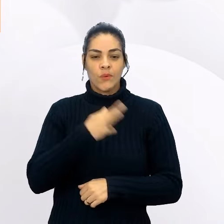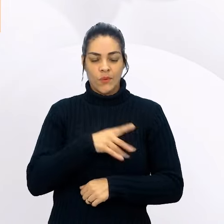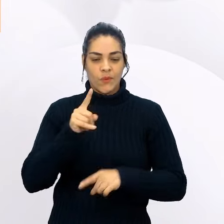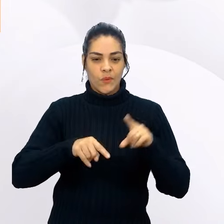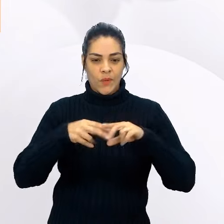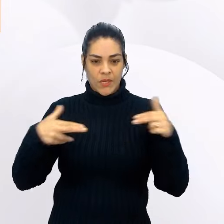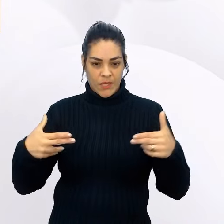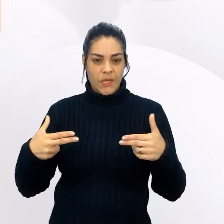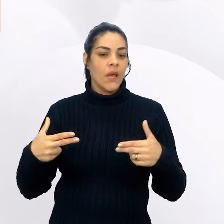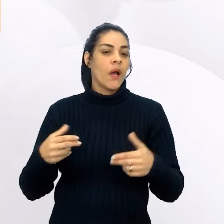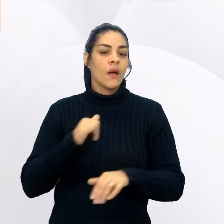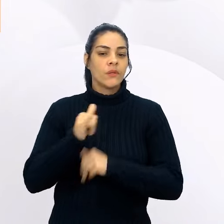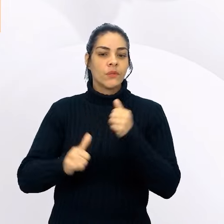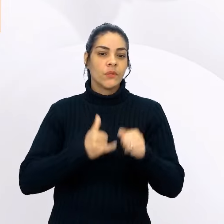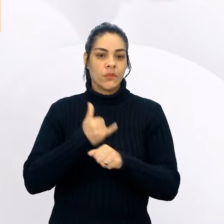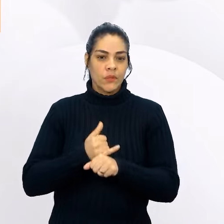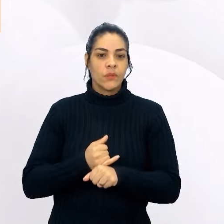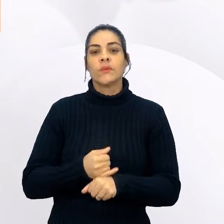que é a habilidade